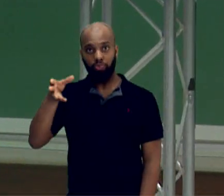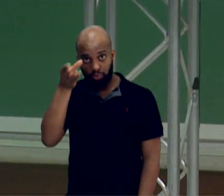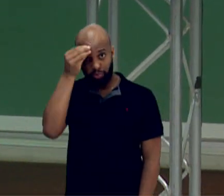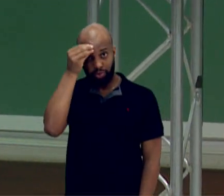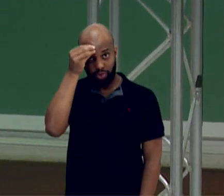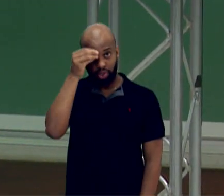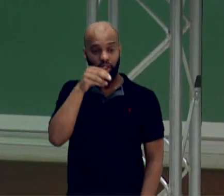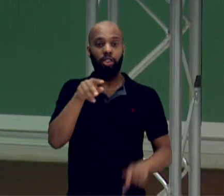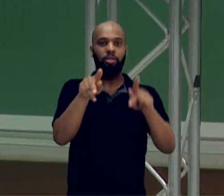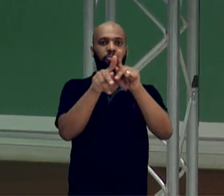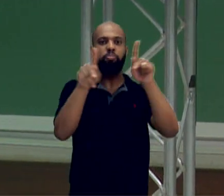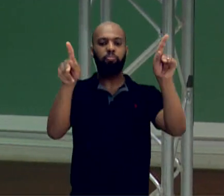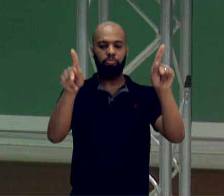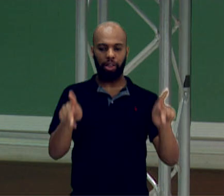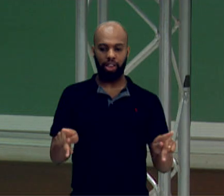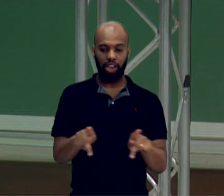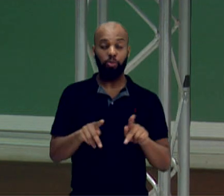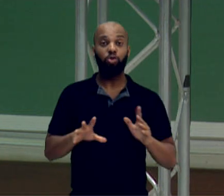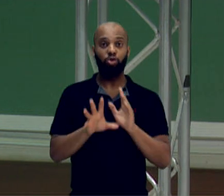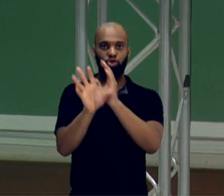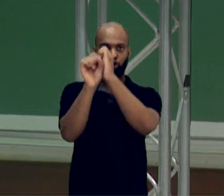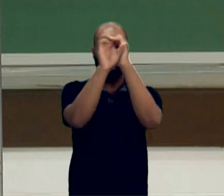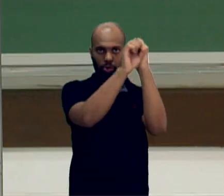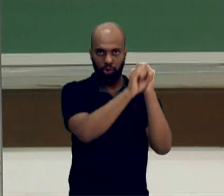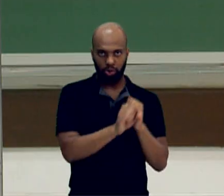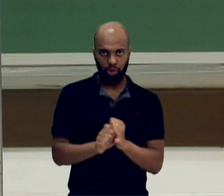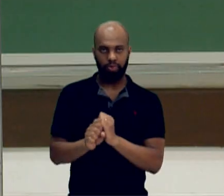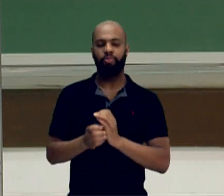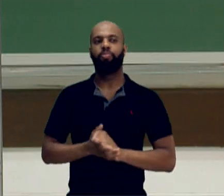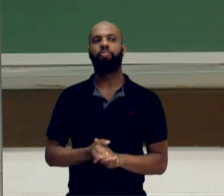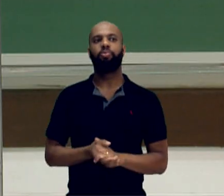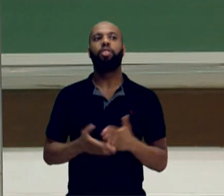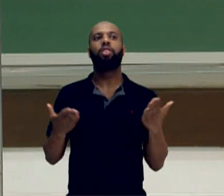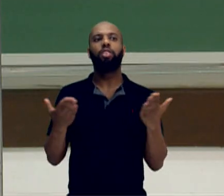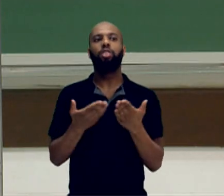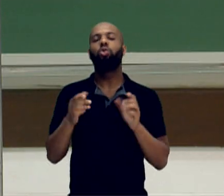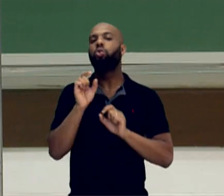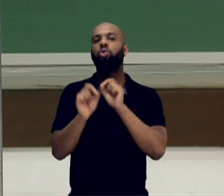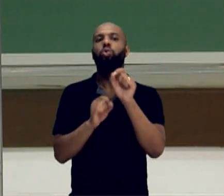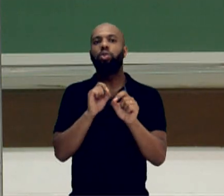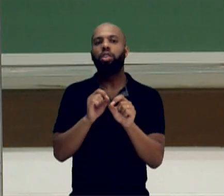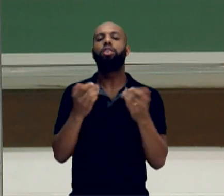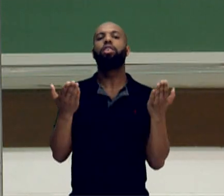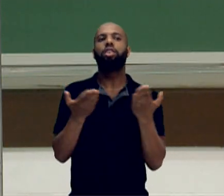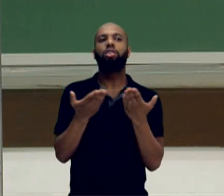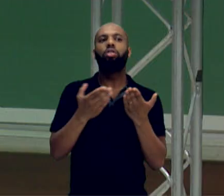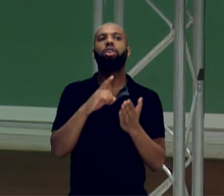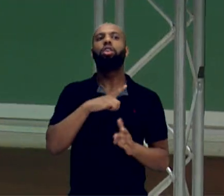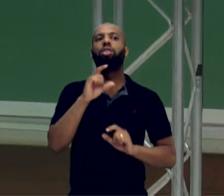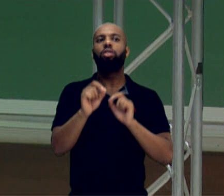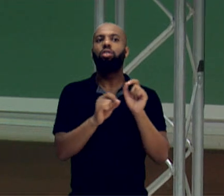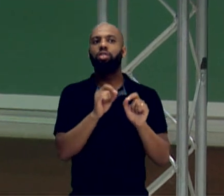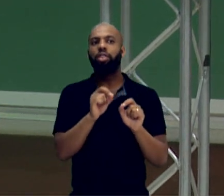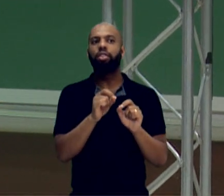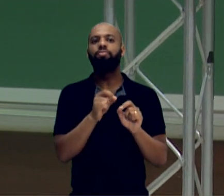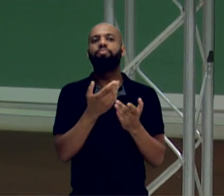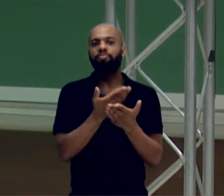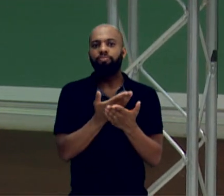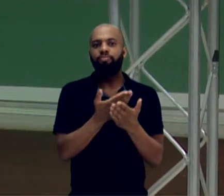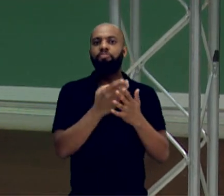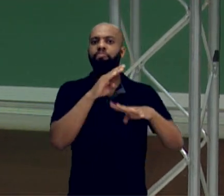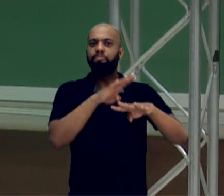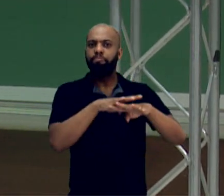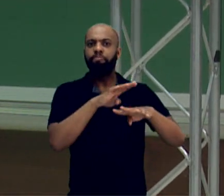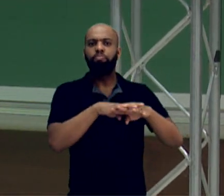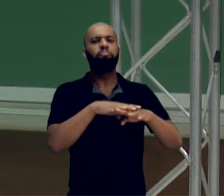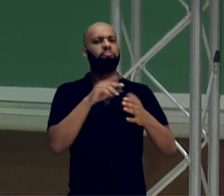Guardaram? Perímetro, soma dos lados. Vamos lá? E aqui? Agora a gente está indo para a